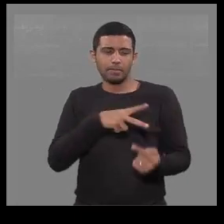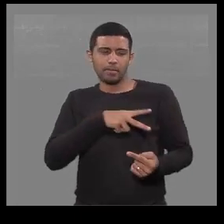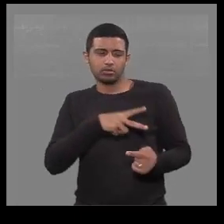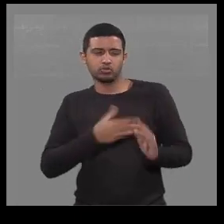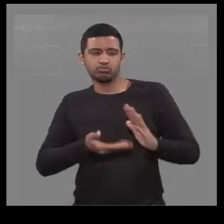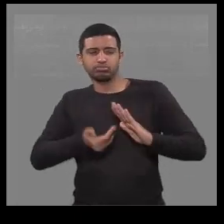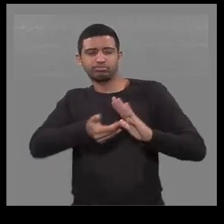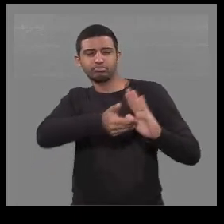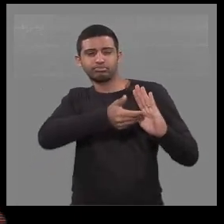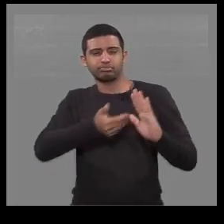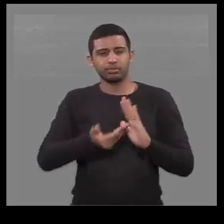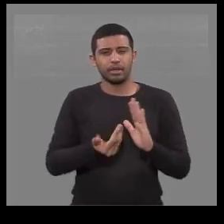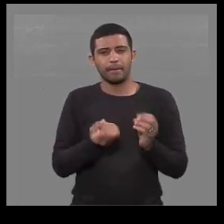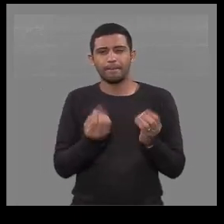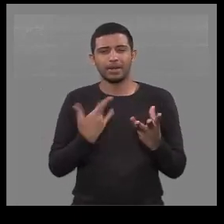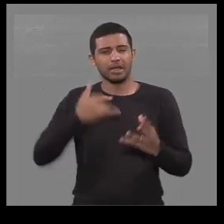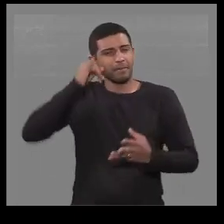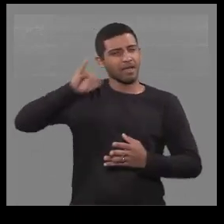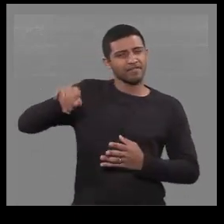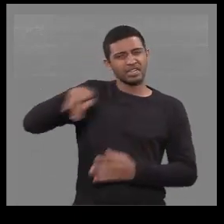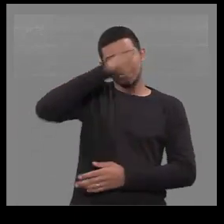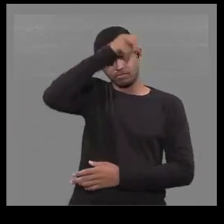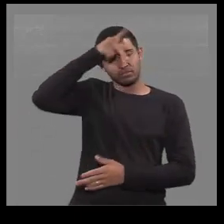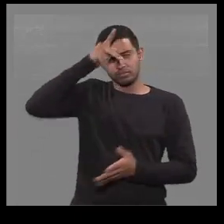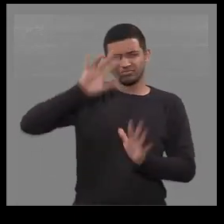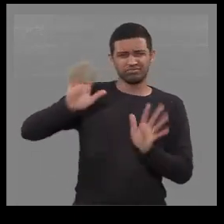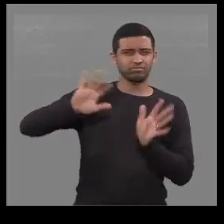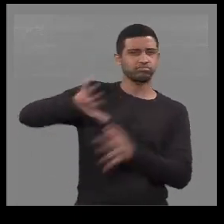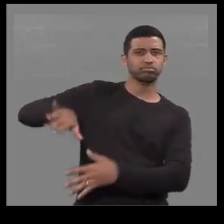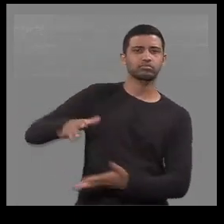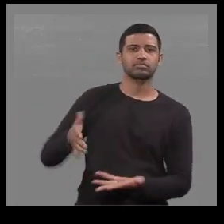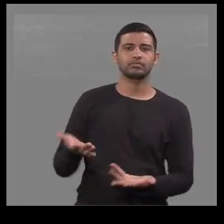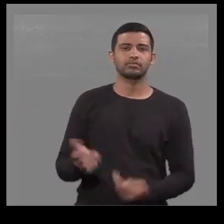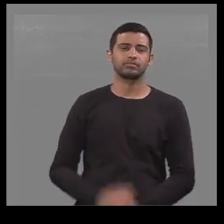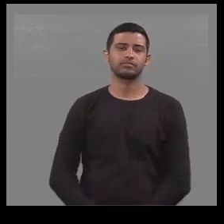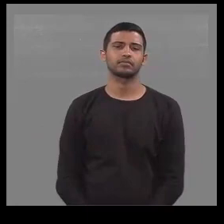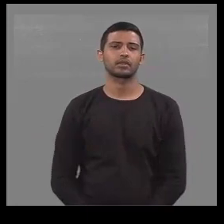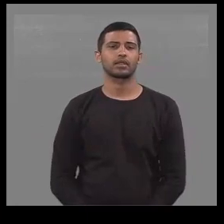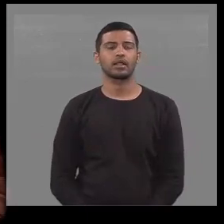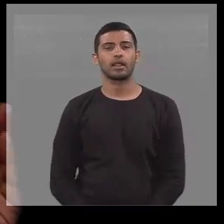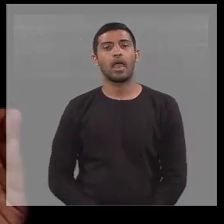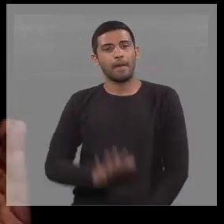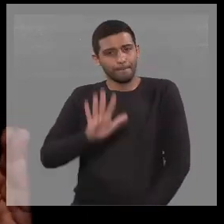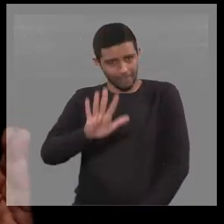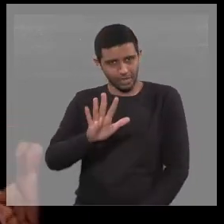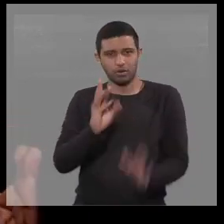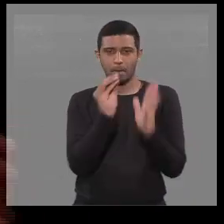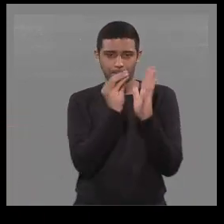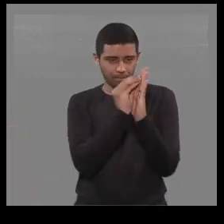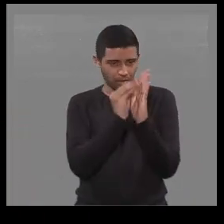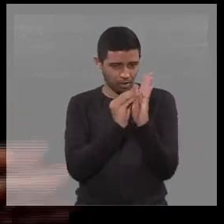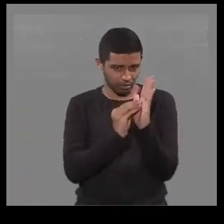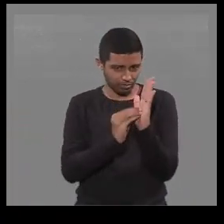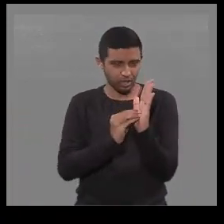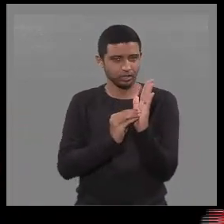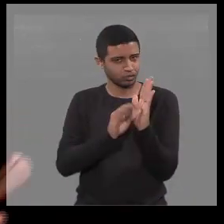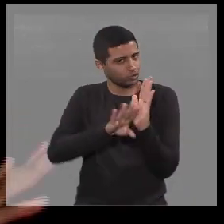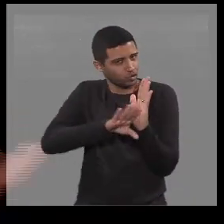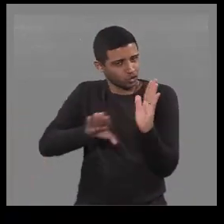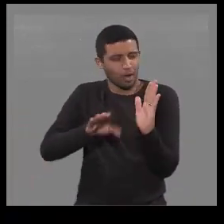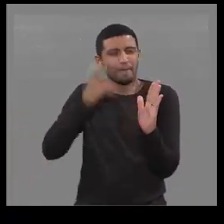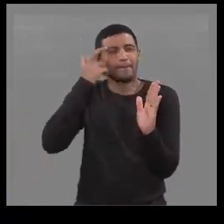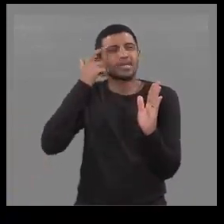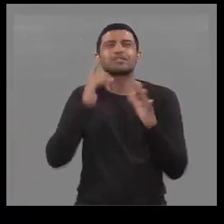do privado e para não colocar no público, mas colocamos na teoria, tá? Vamos